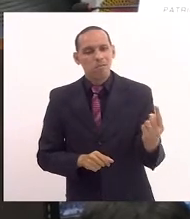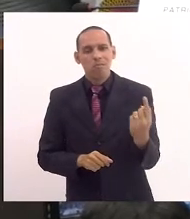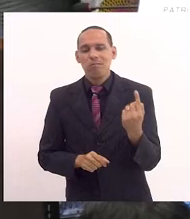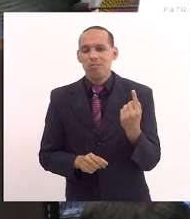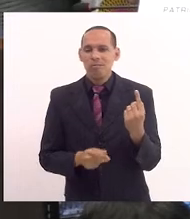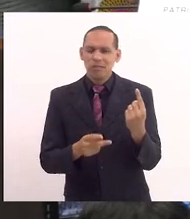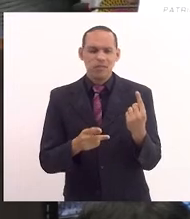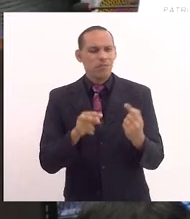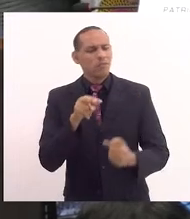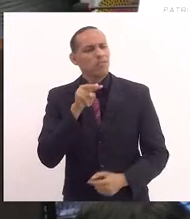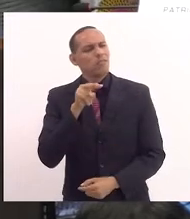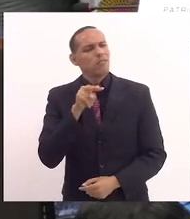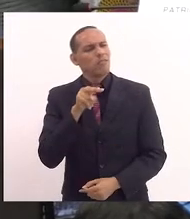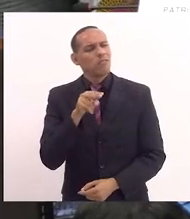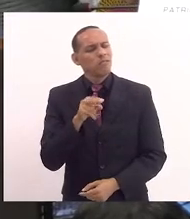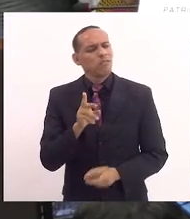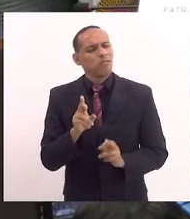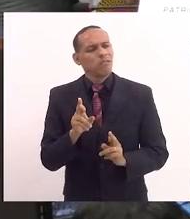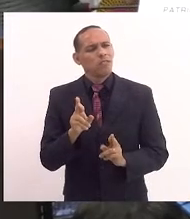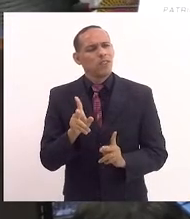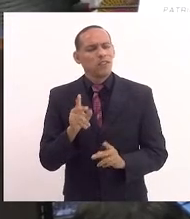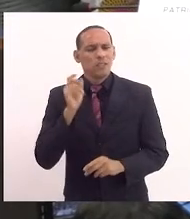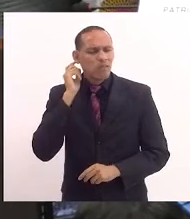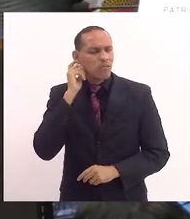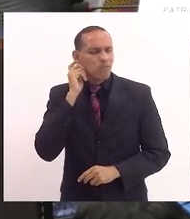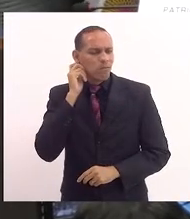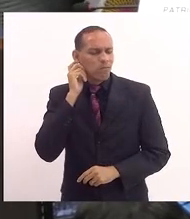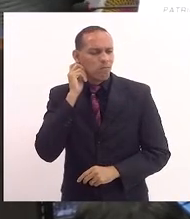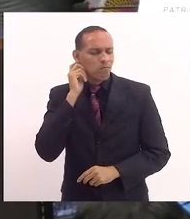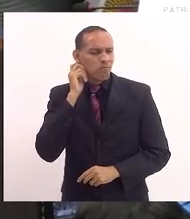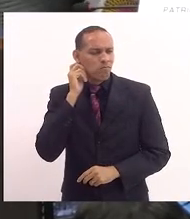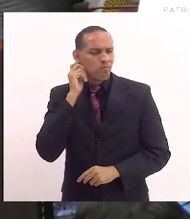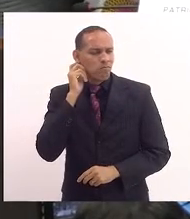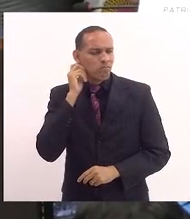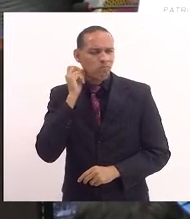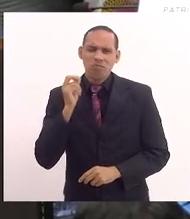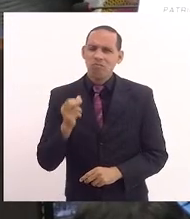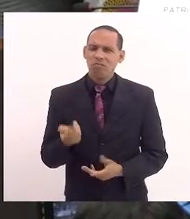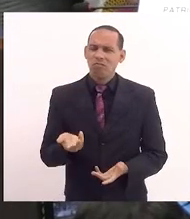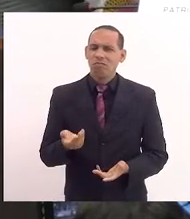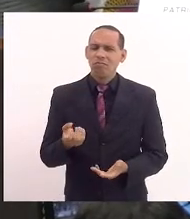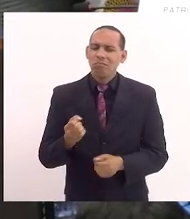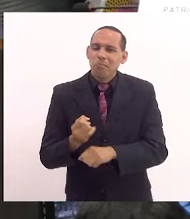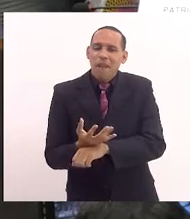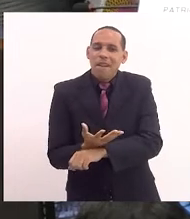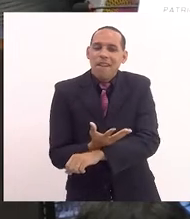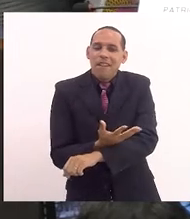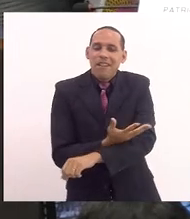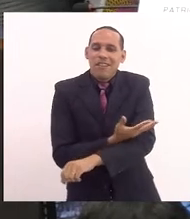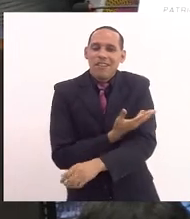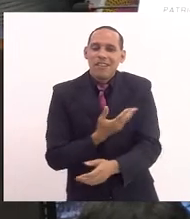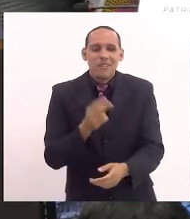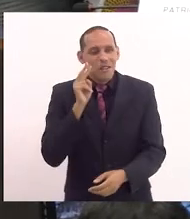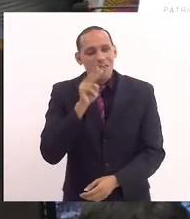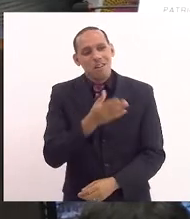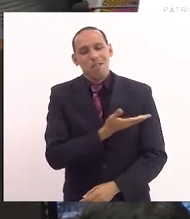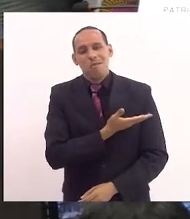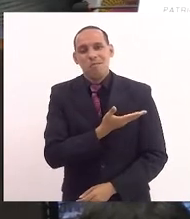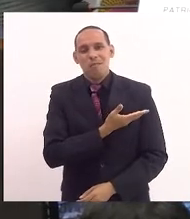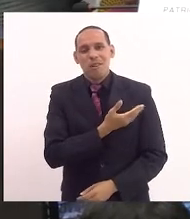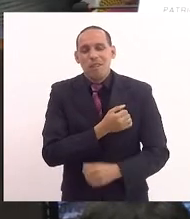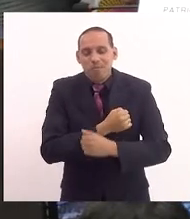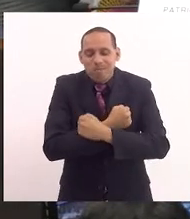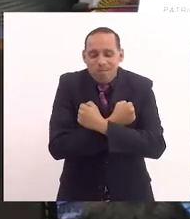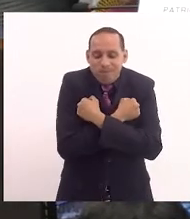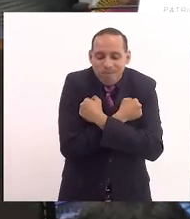eu olhei para ele e achei uma coisa diferente nele, assim, mas aquela emoção, né, de ver o amigo, de dar um abraço,